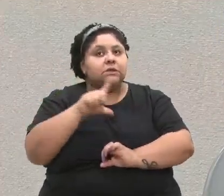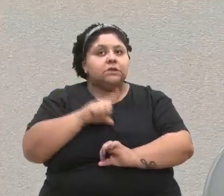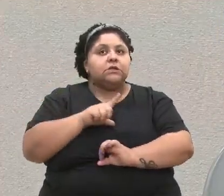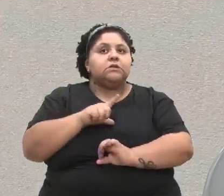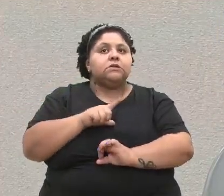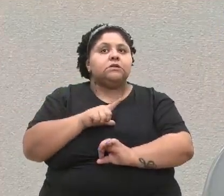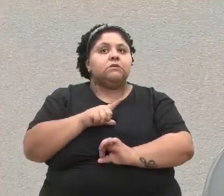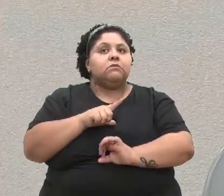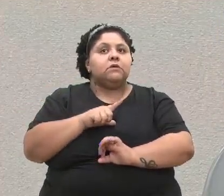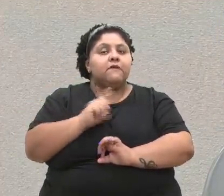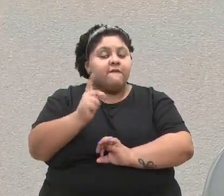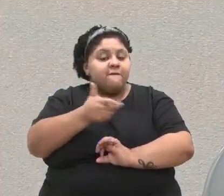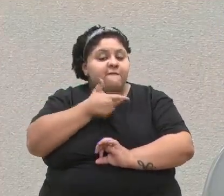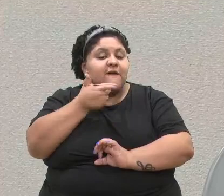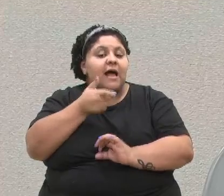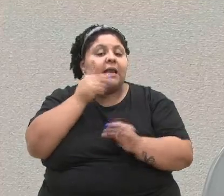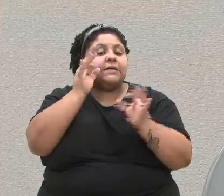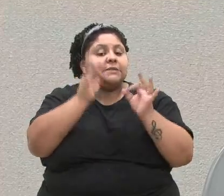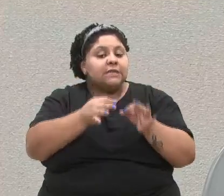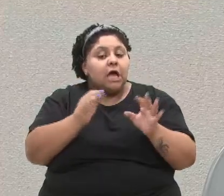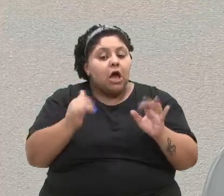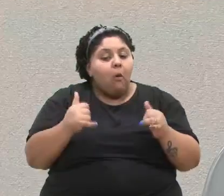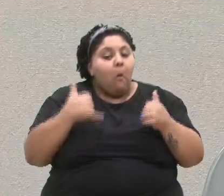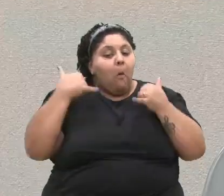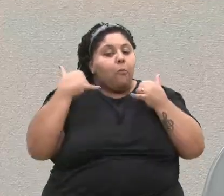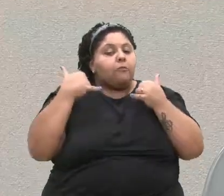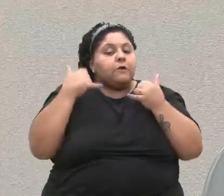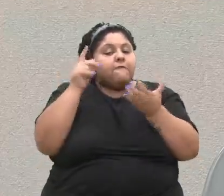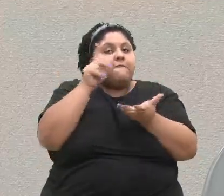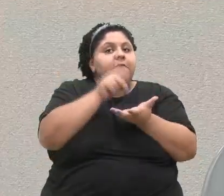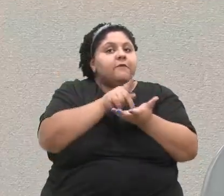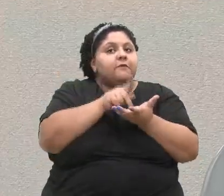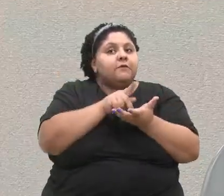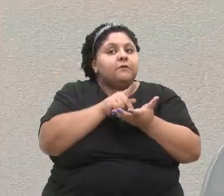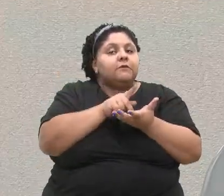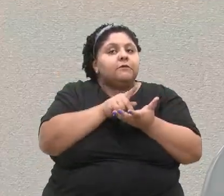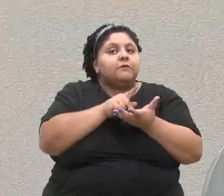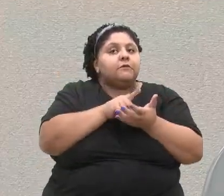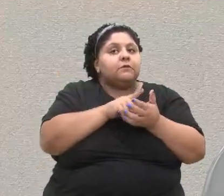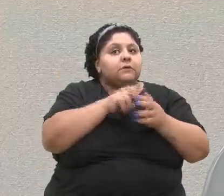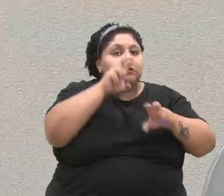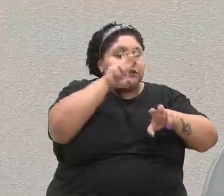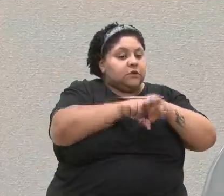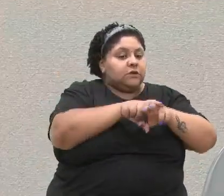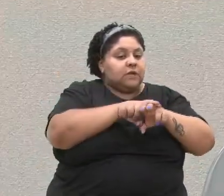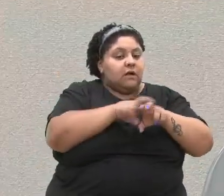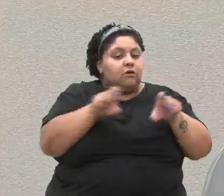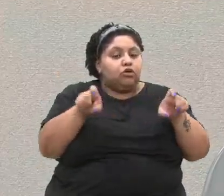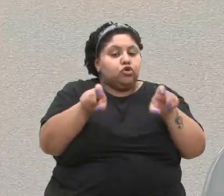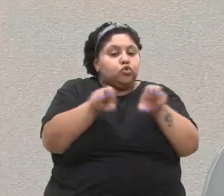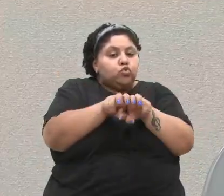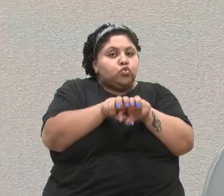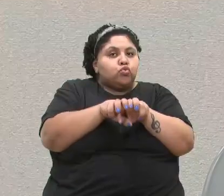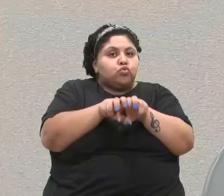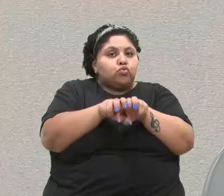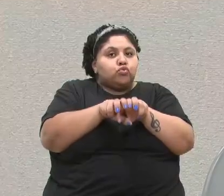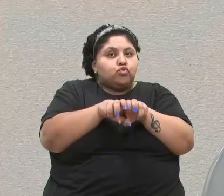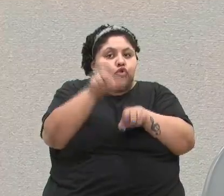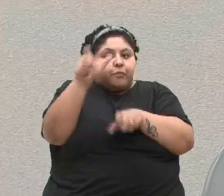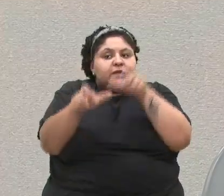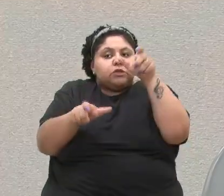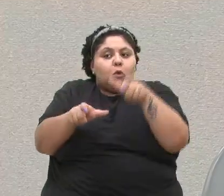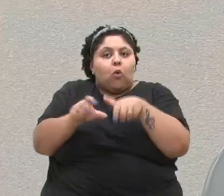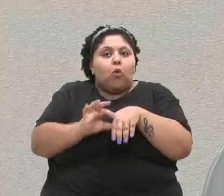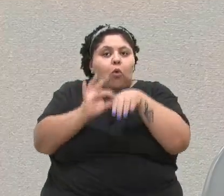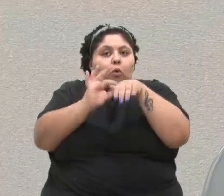grandeza, honra, lealdade, ao sentar ao lado de grandes pessoas, de grandes líderes, que